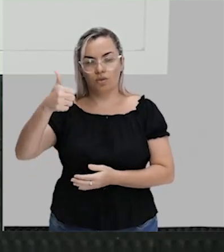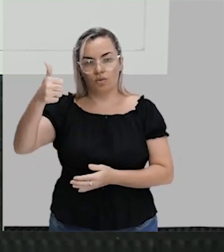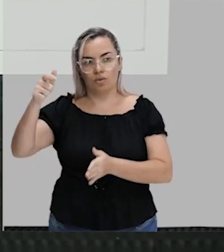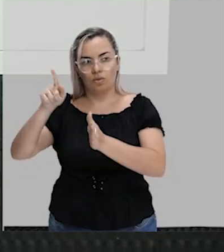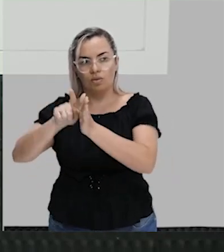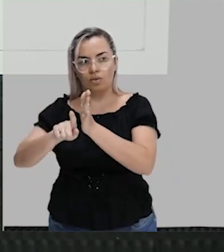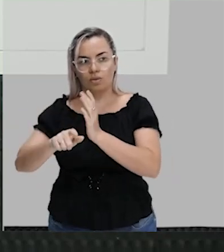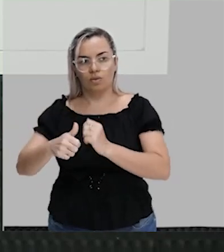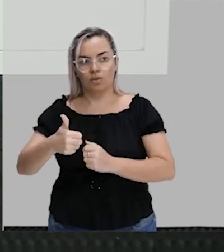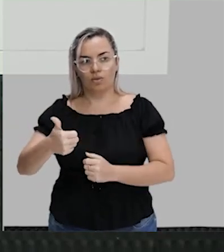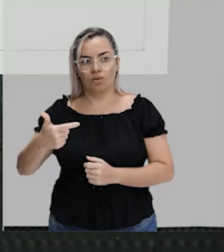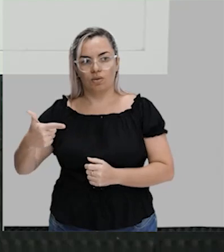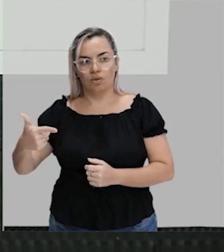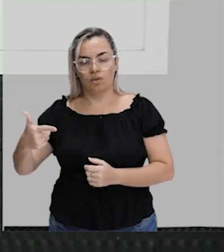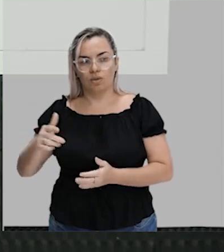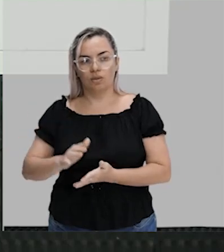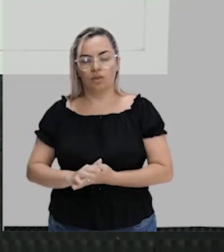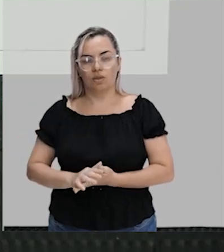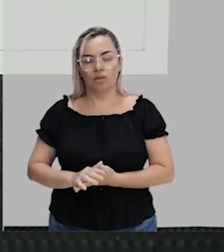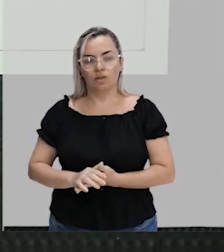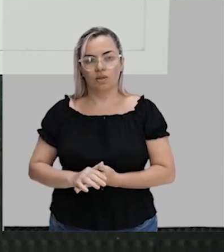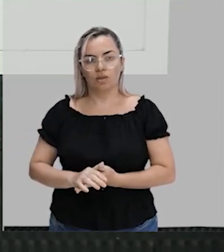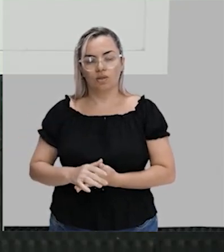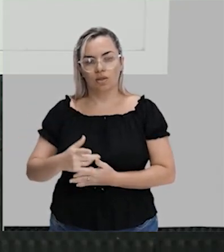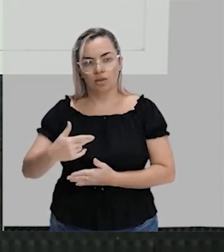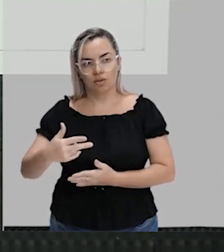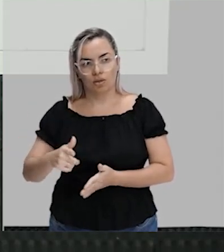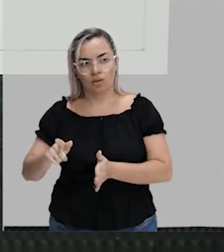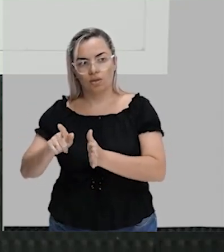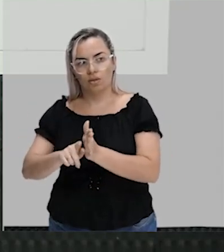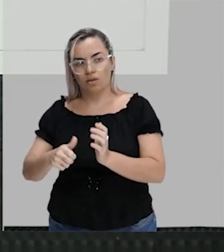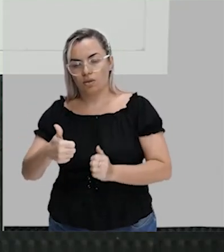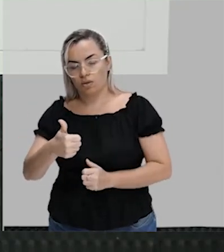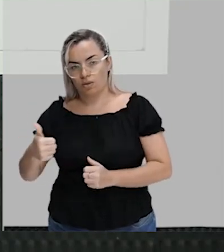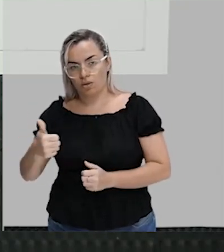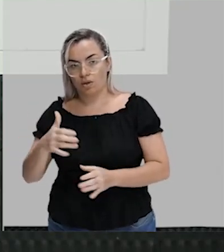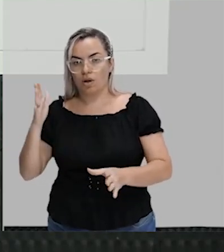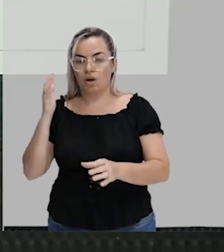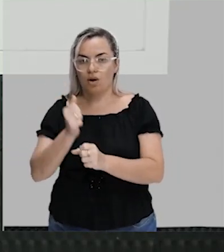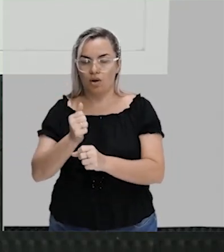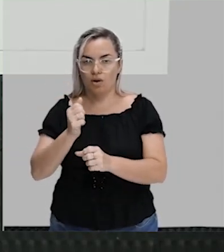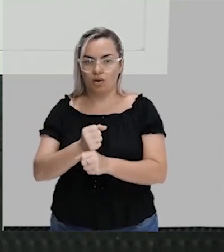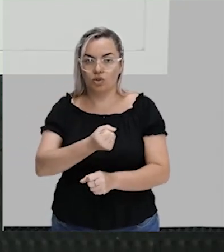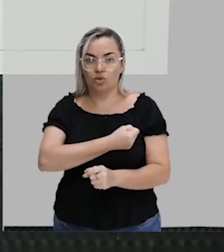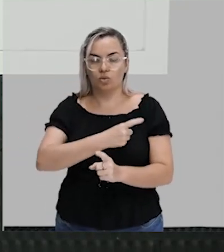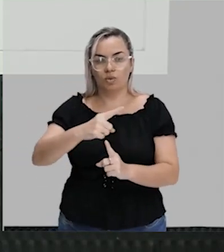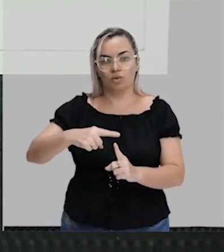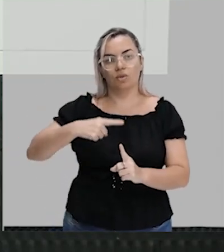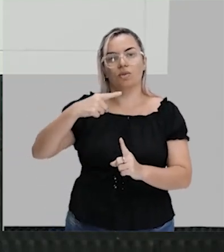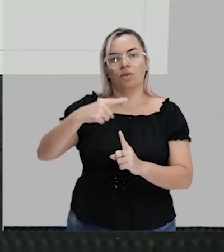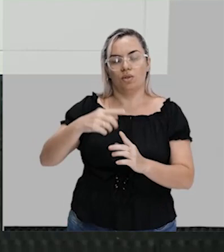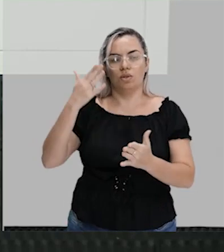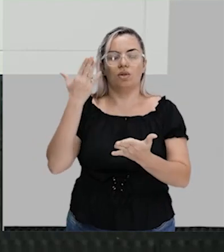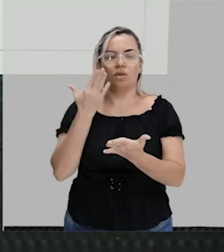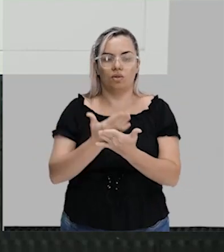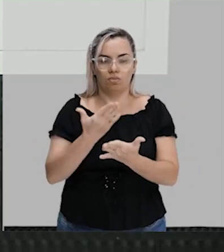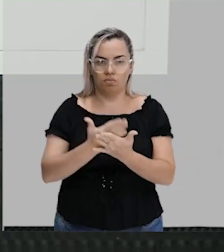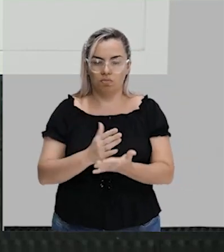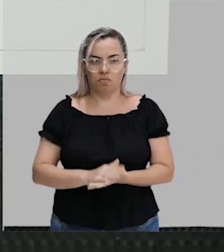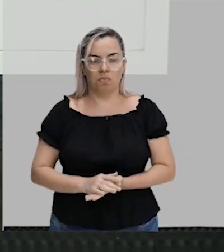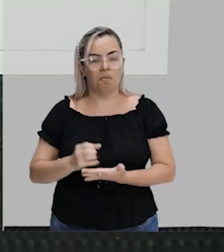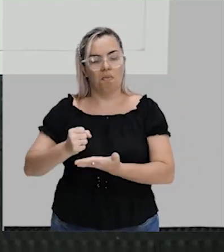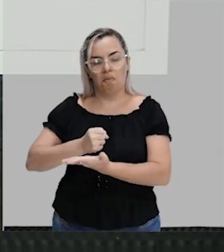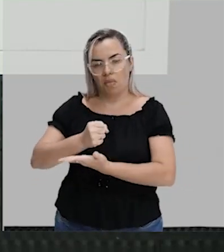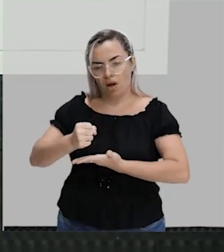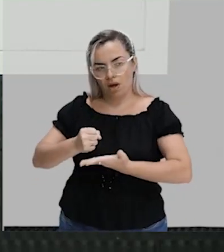operações com números inteiros também se você tem dificuldade com operações com números inteiros estude tá porque isso é básico